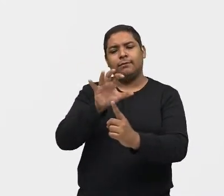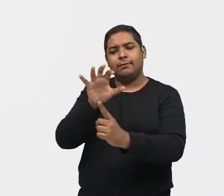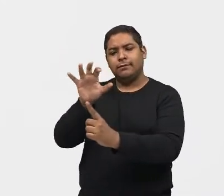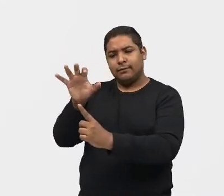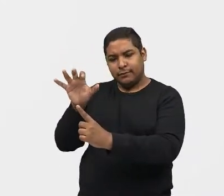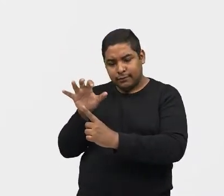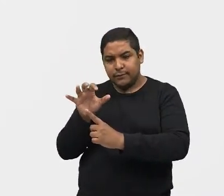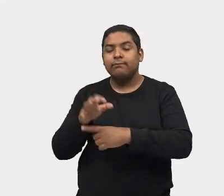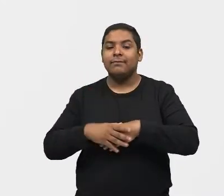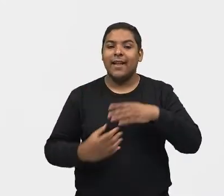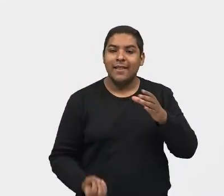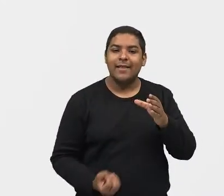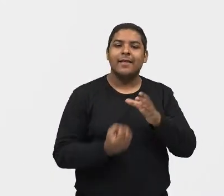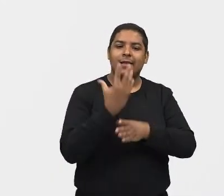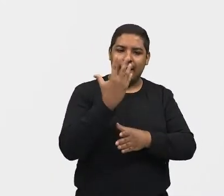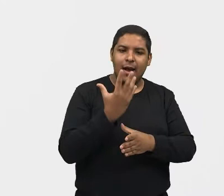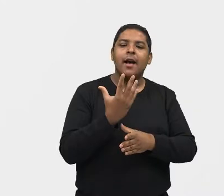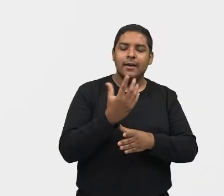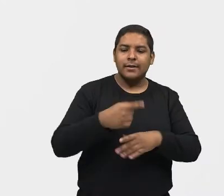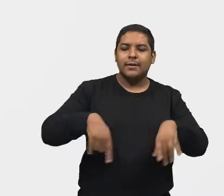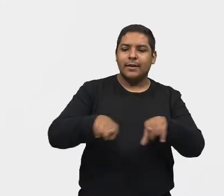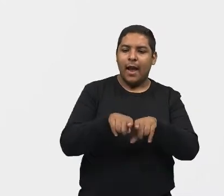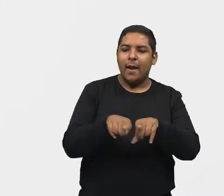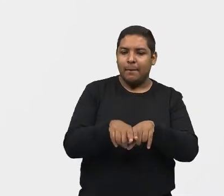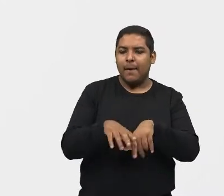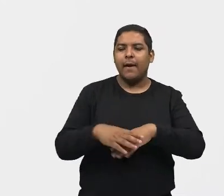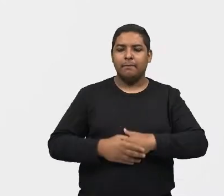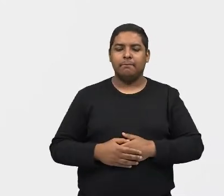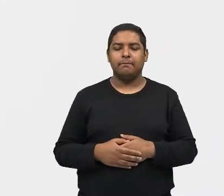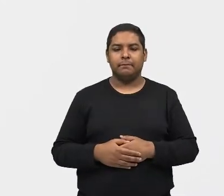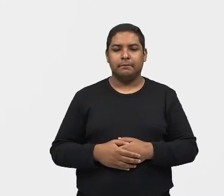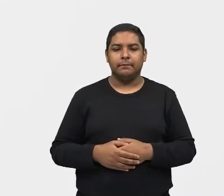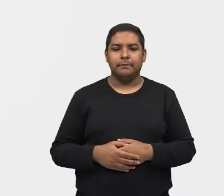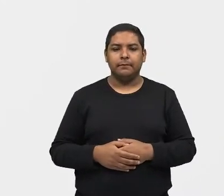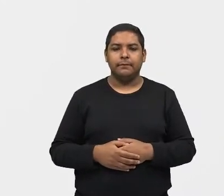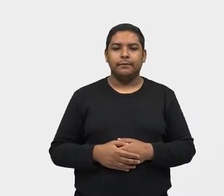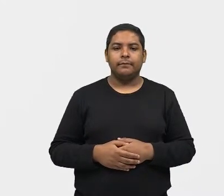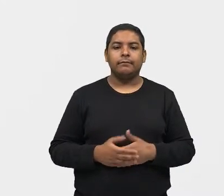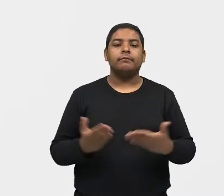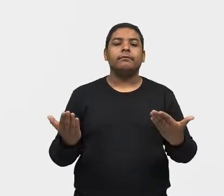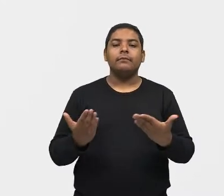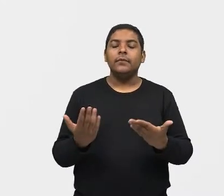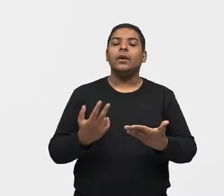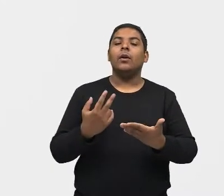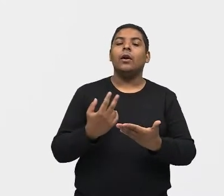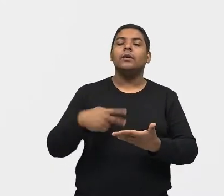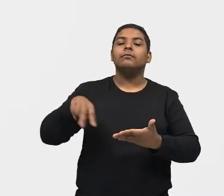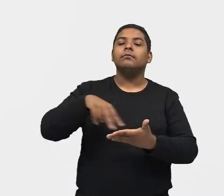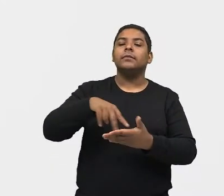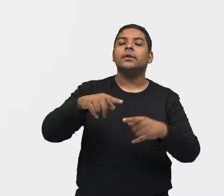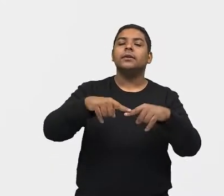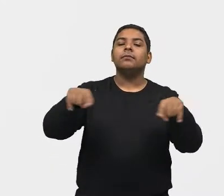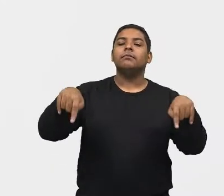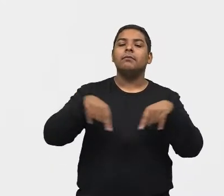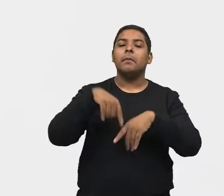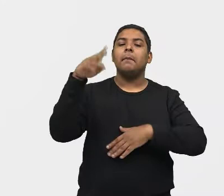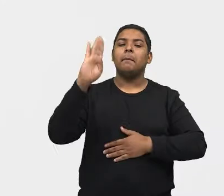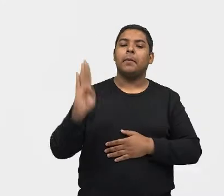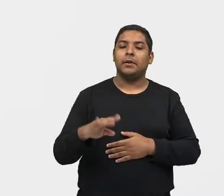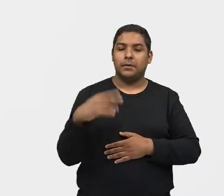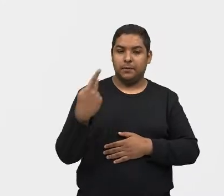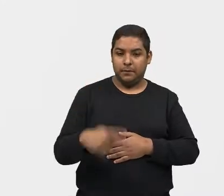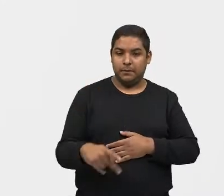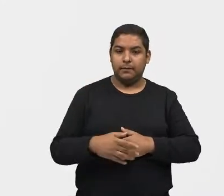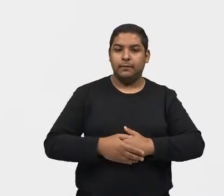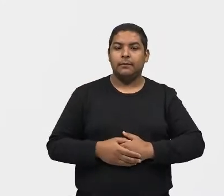esse estilo de dança do passo Dublin. E aí nós vamos para onde? Para as danças de salão brasileiras, certo?